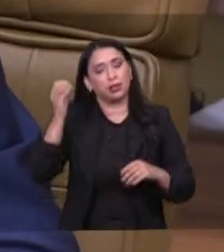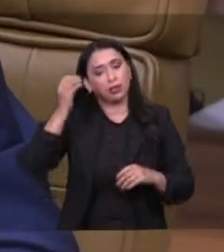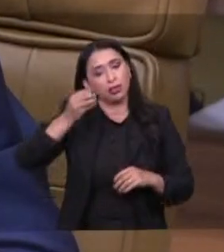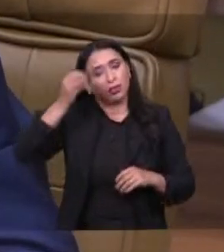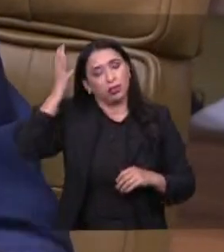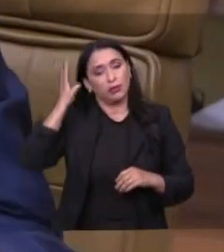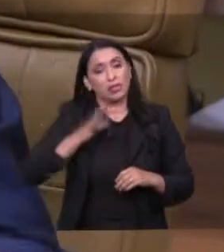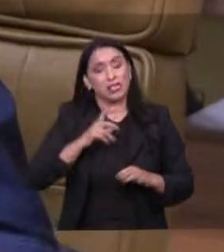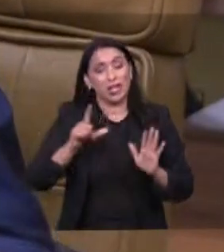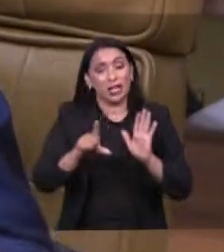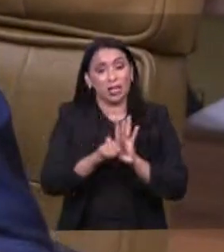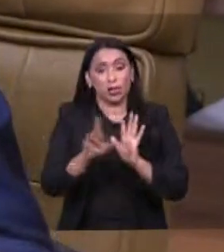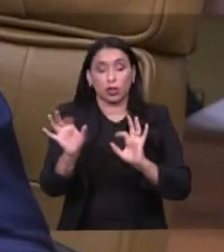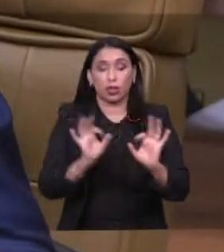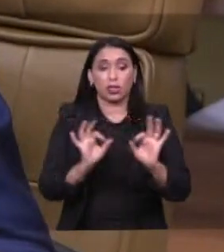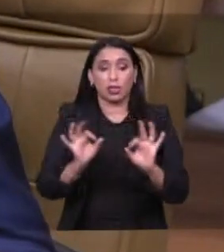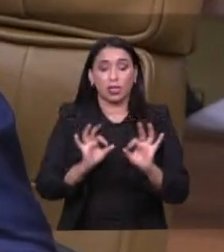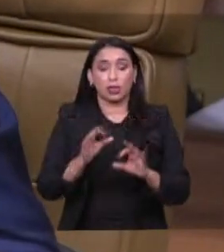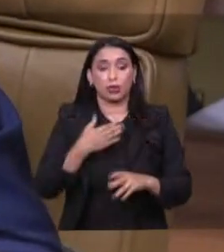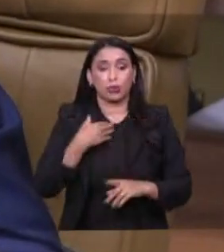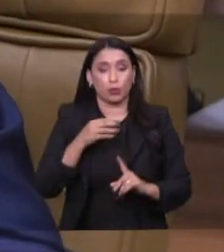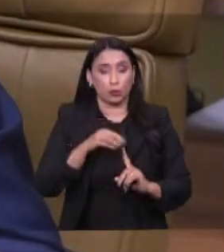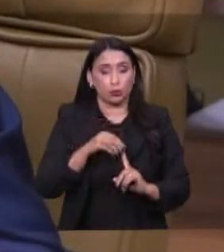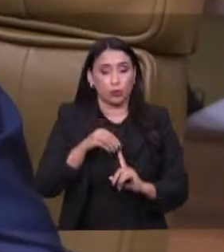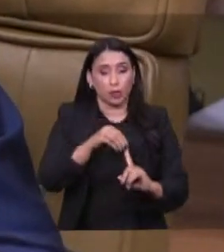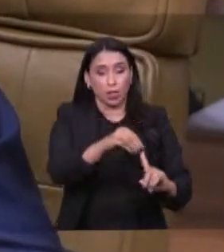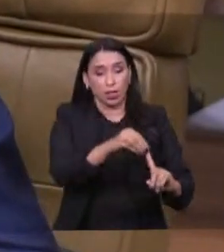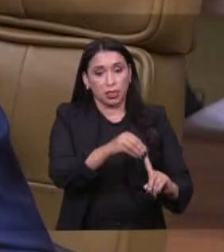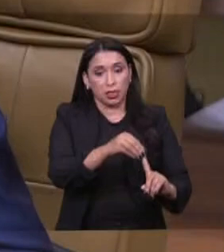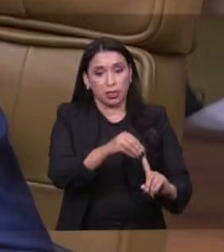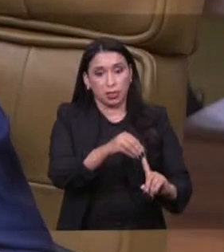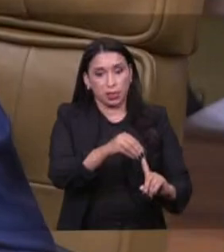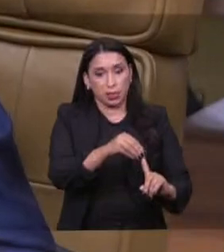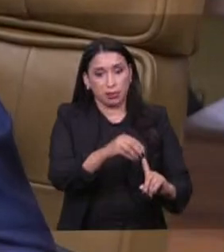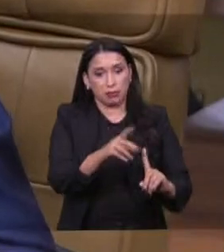leis de organização judiciária não podem prever designação. É isso, né? Seria...